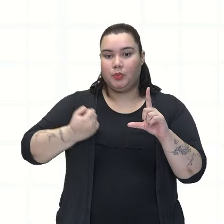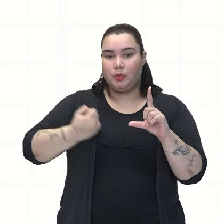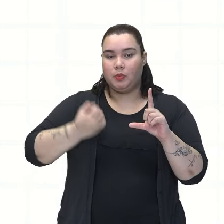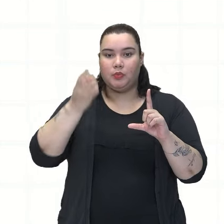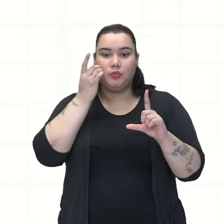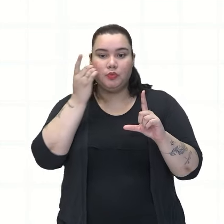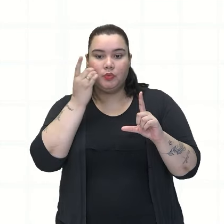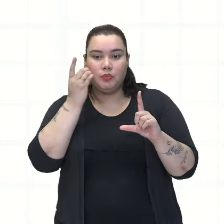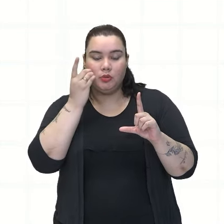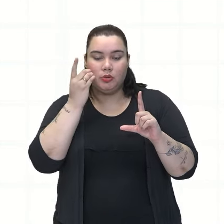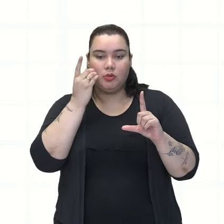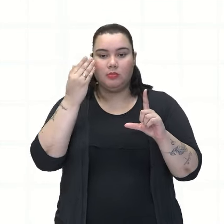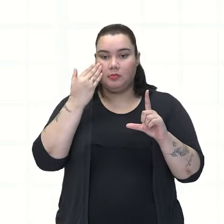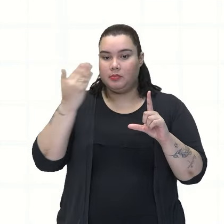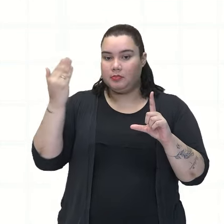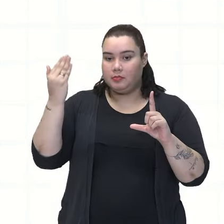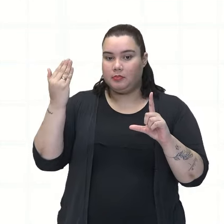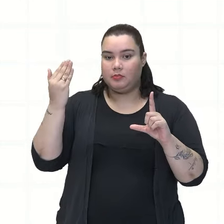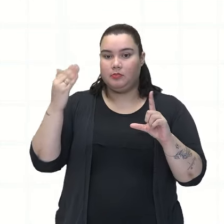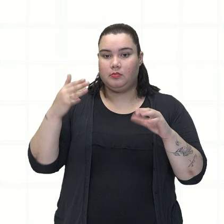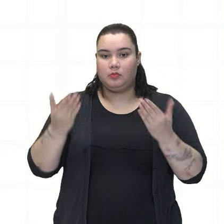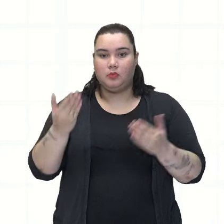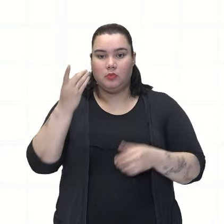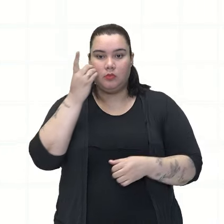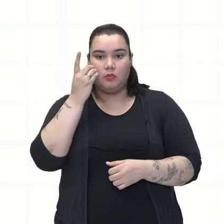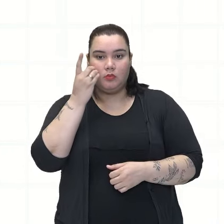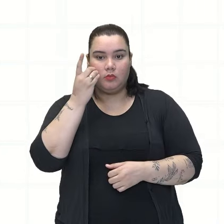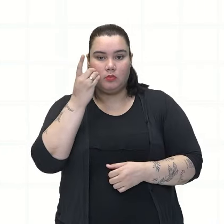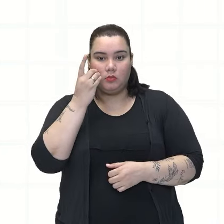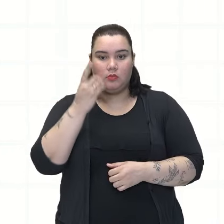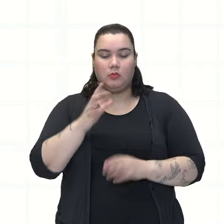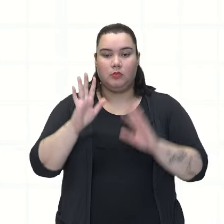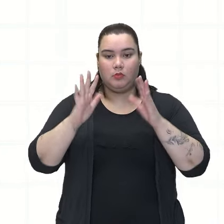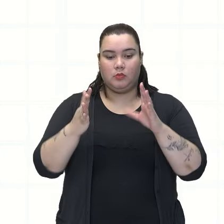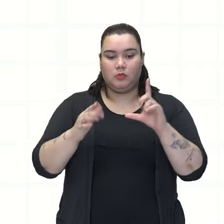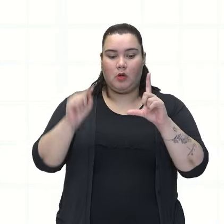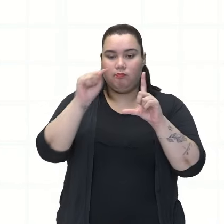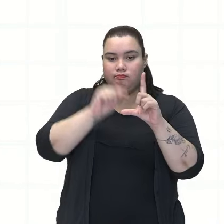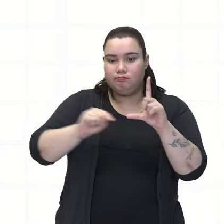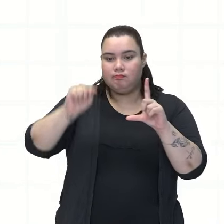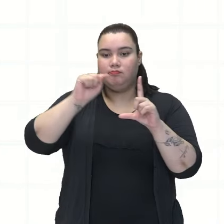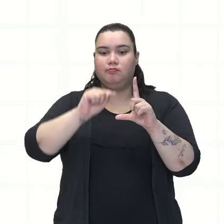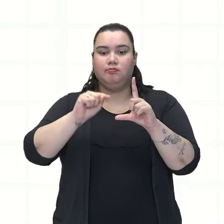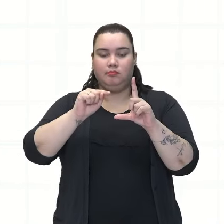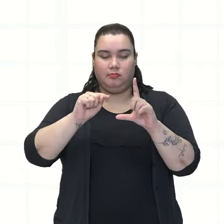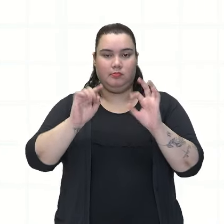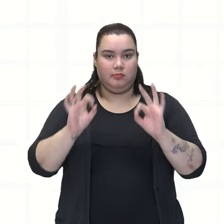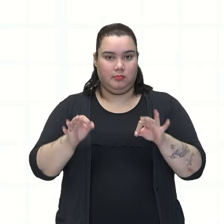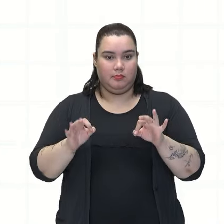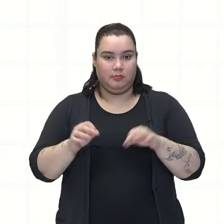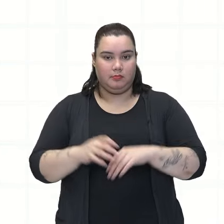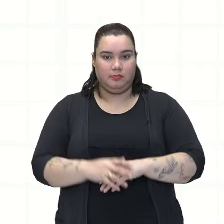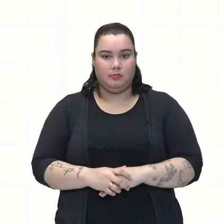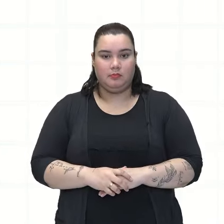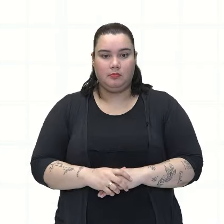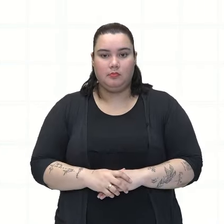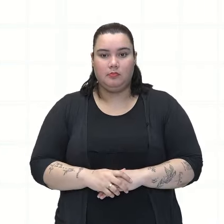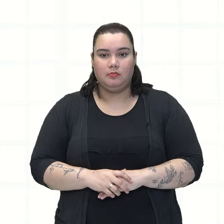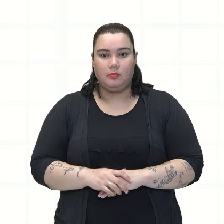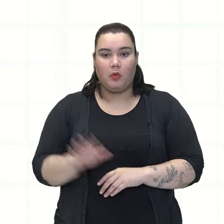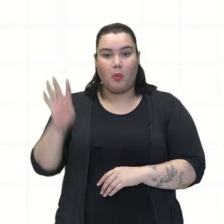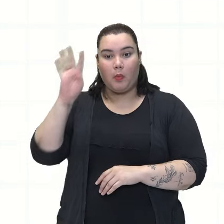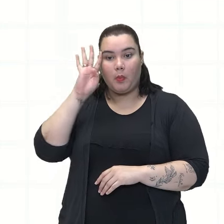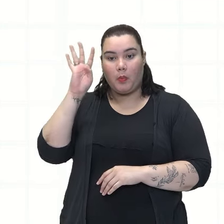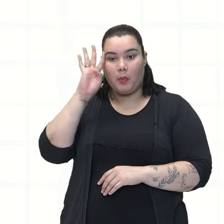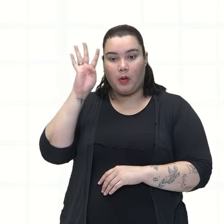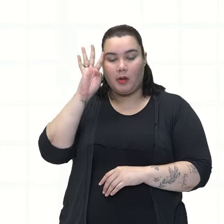data. Então, aqui está a data, essa data já foi marcada, aí no calendário é Wednesday, né? A